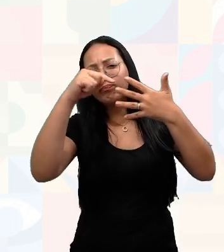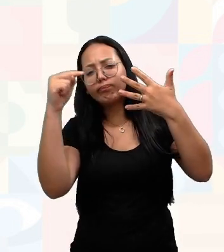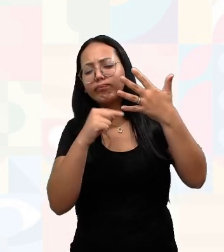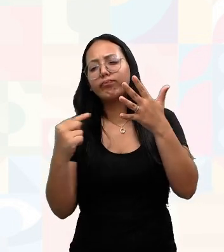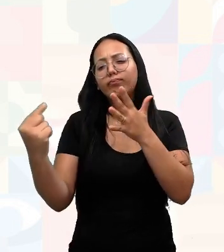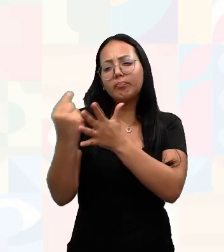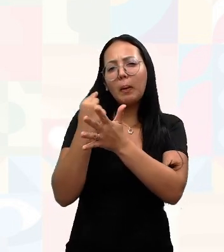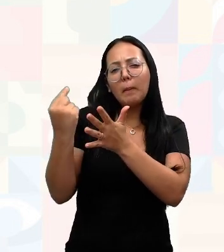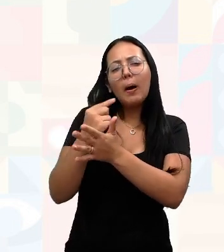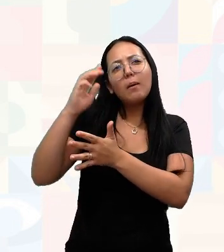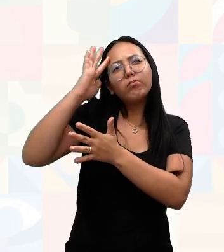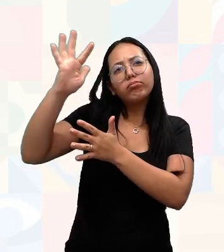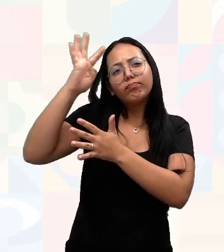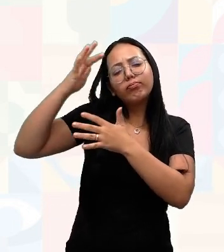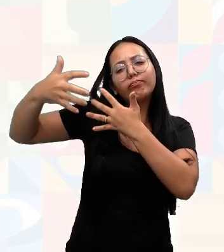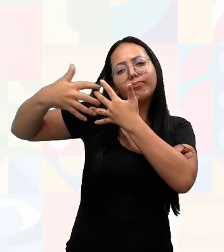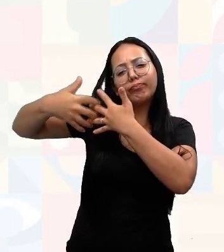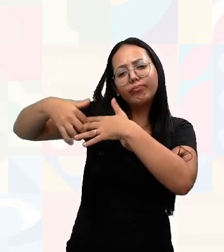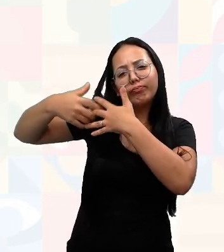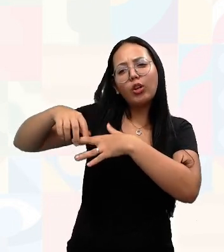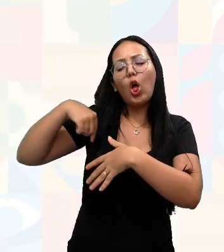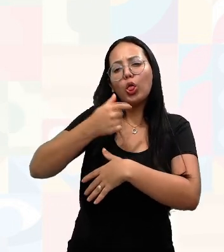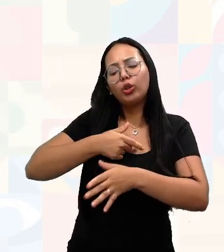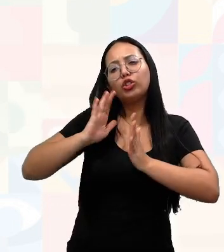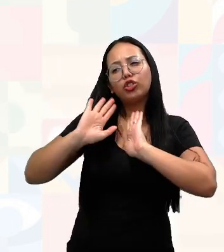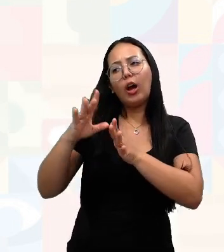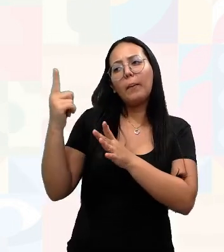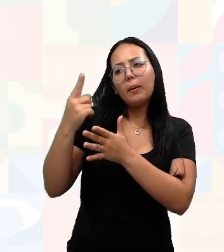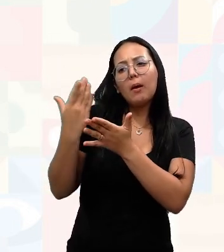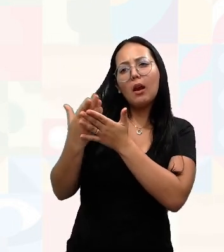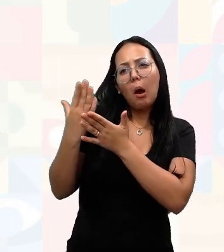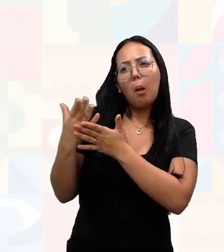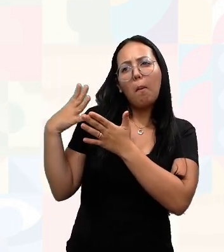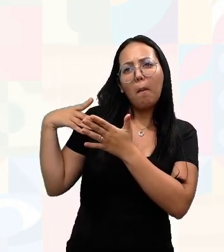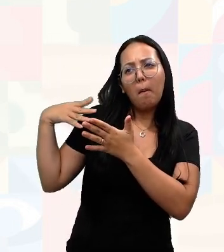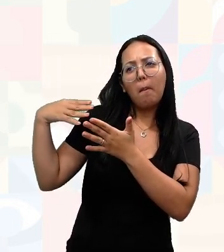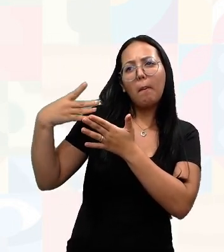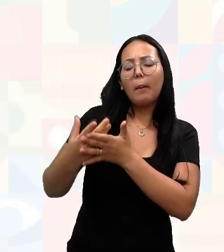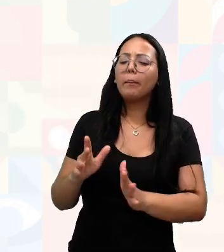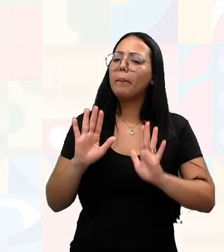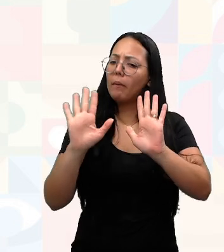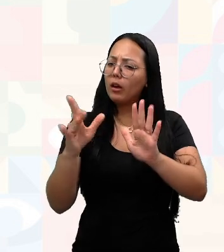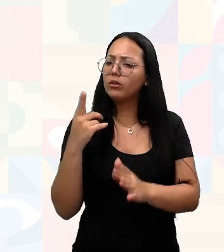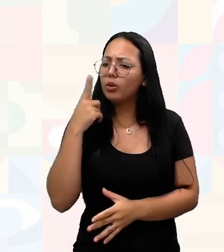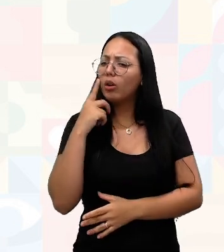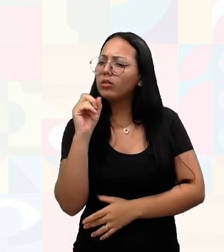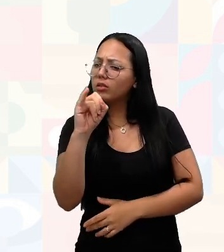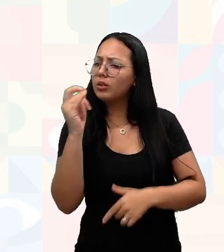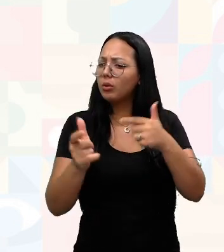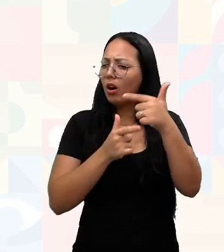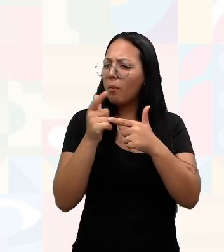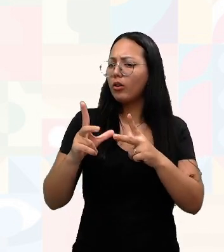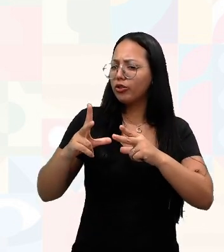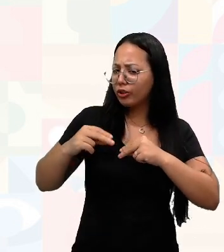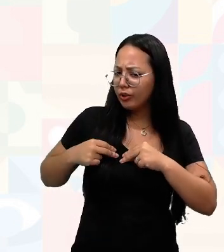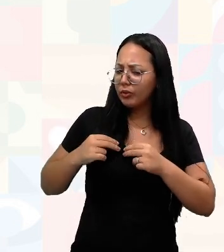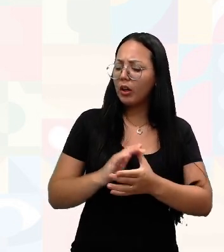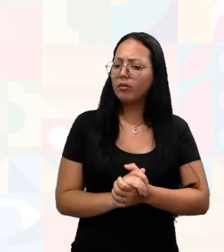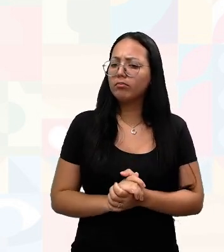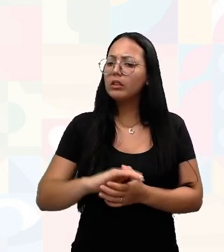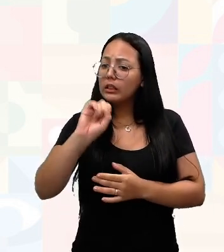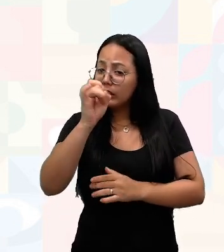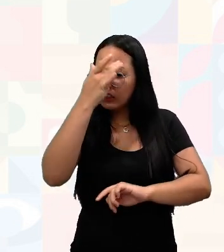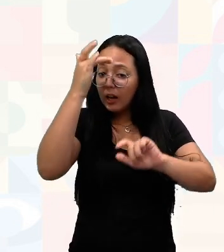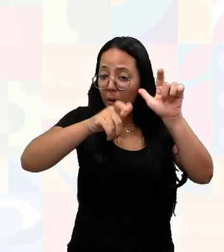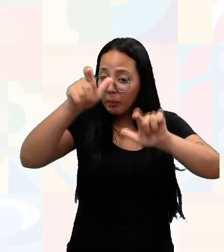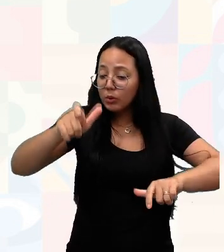está trazendo desde a nossa primeira aula, né? Mas se o trabalho dignifica, se o trabalhador pode transformar